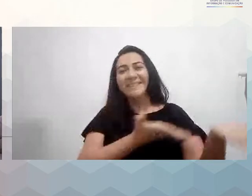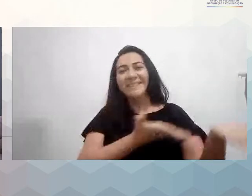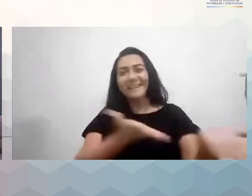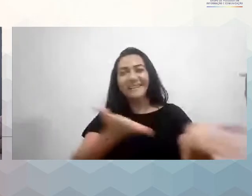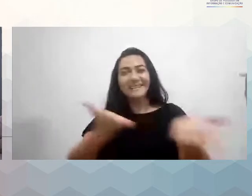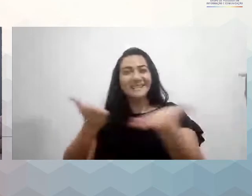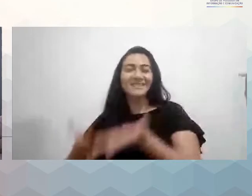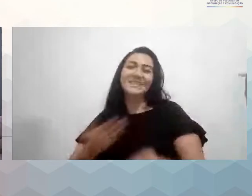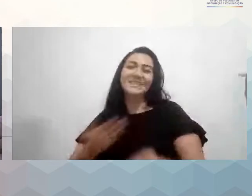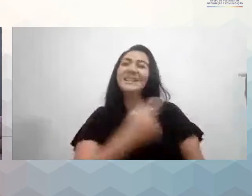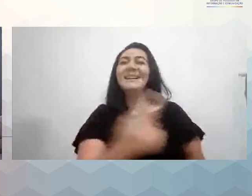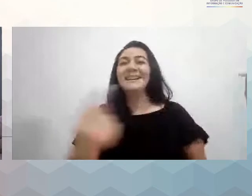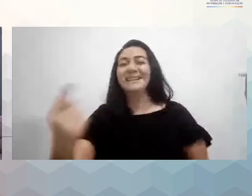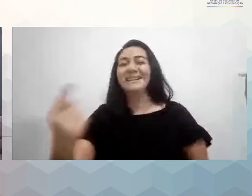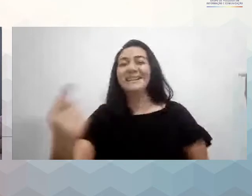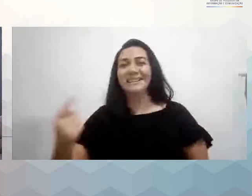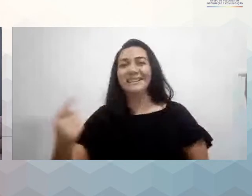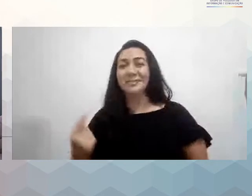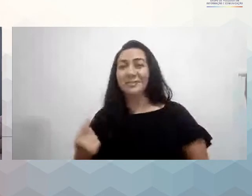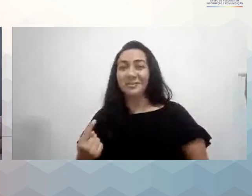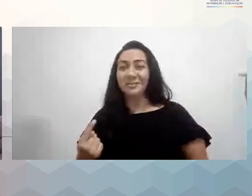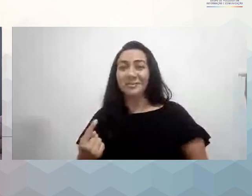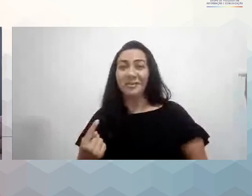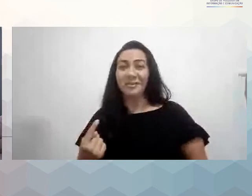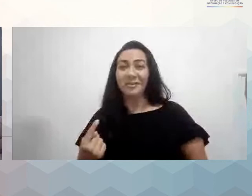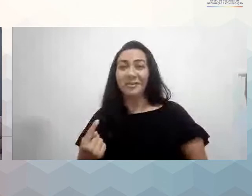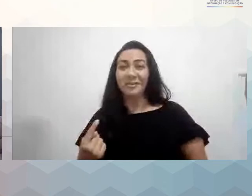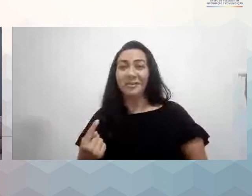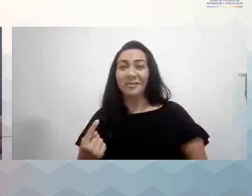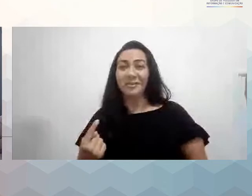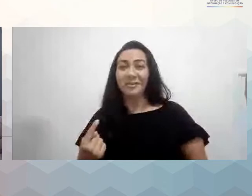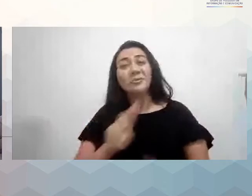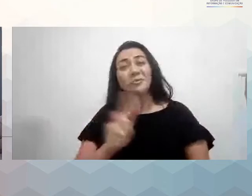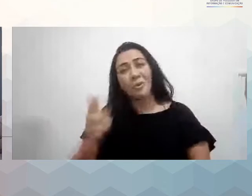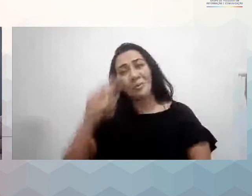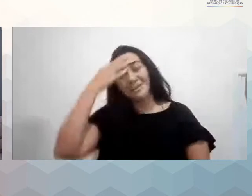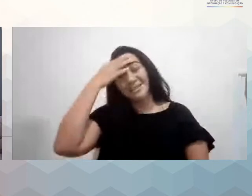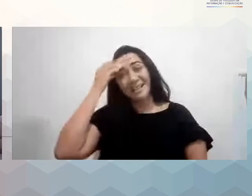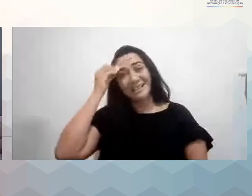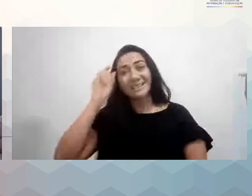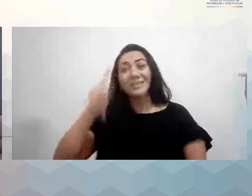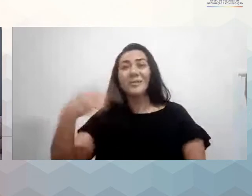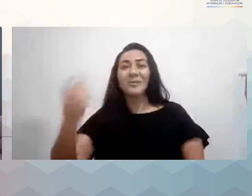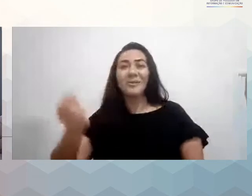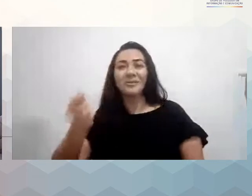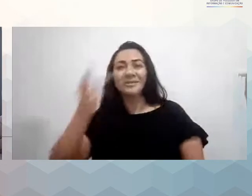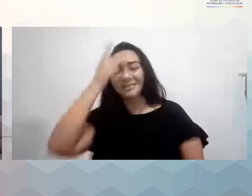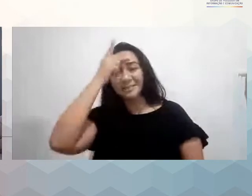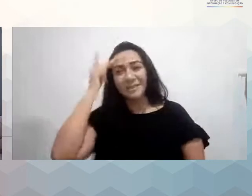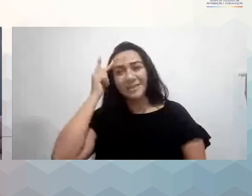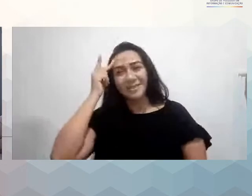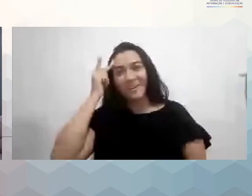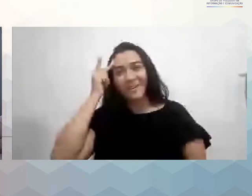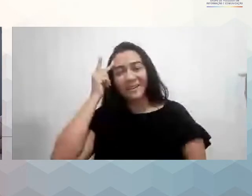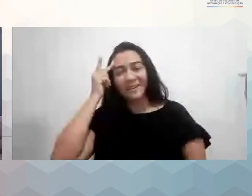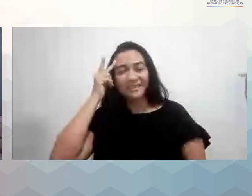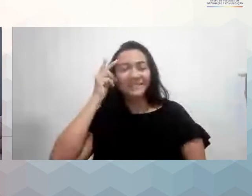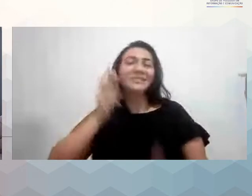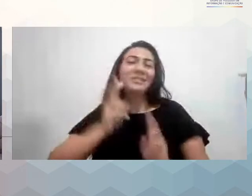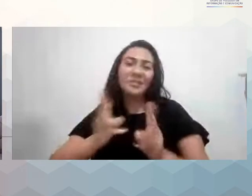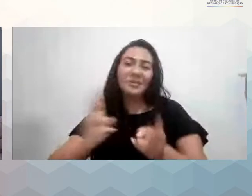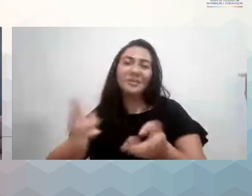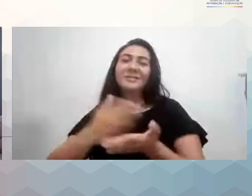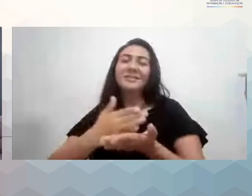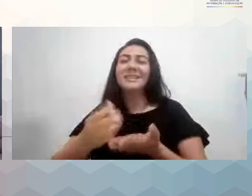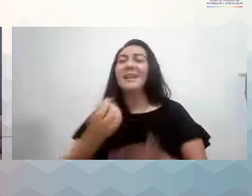falei o nome, que eu não falei, mas assim que a gente puder, a gente vai dando o nosso boa tarde também. E antes da gente